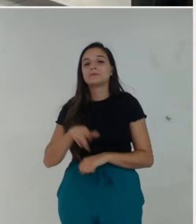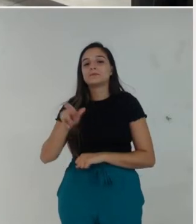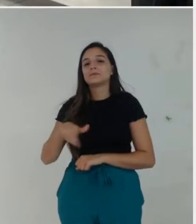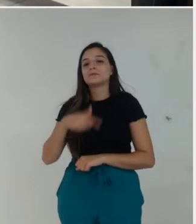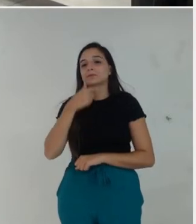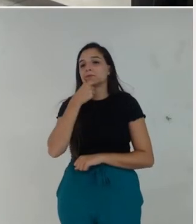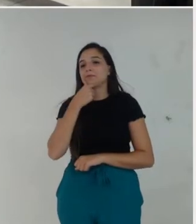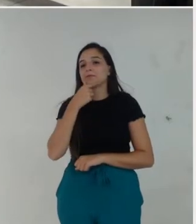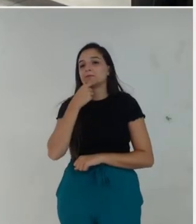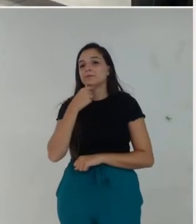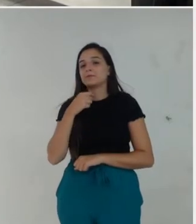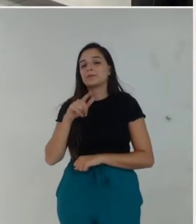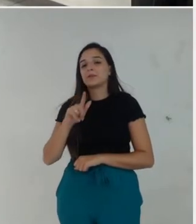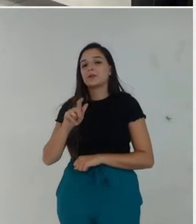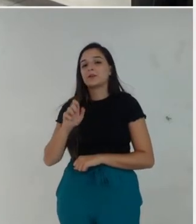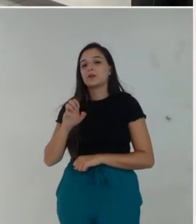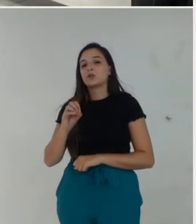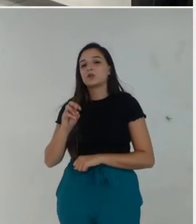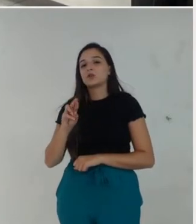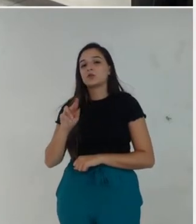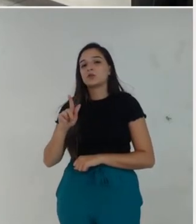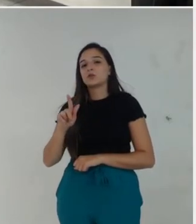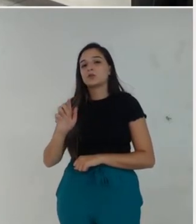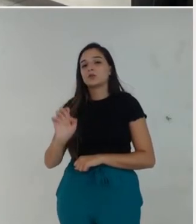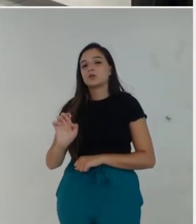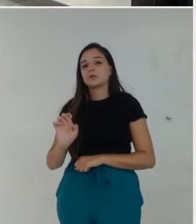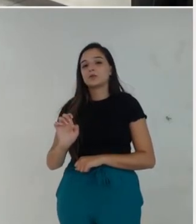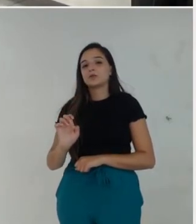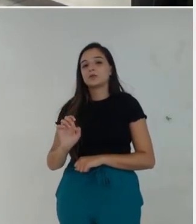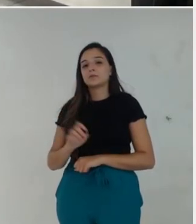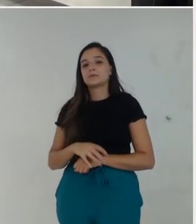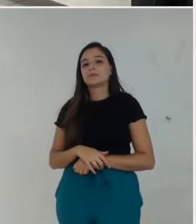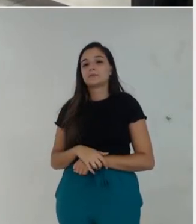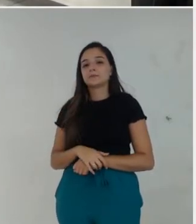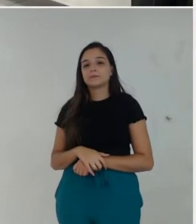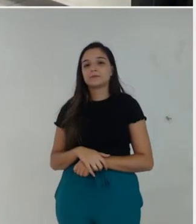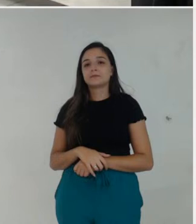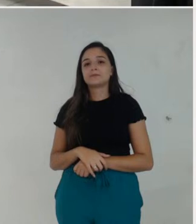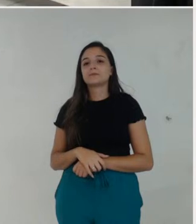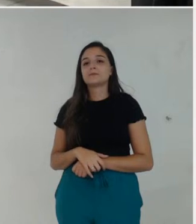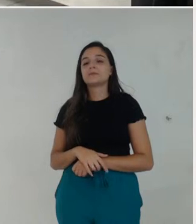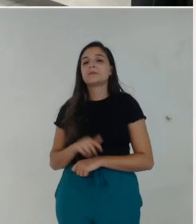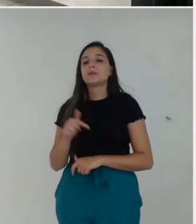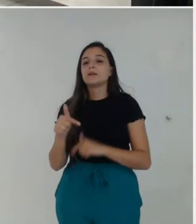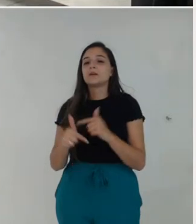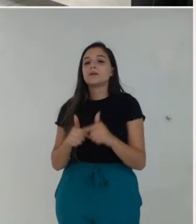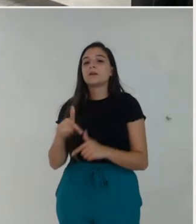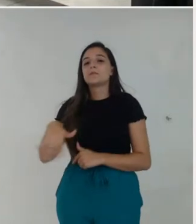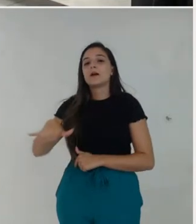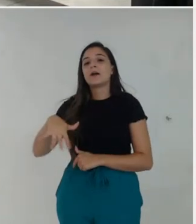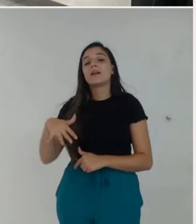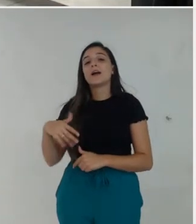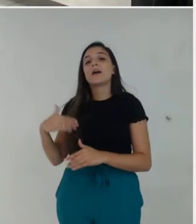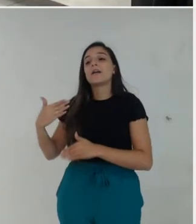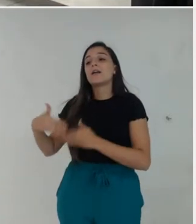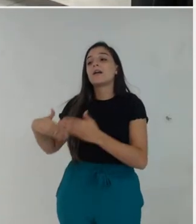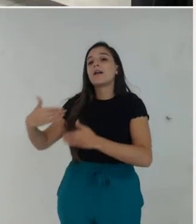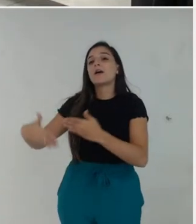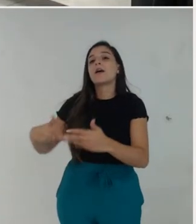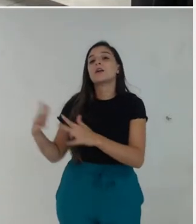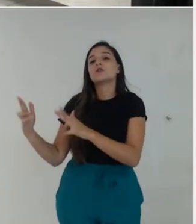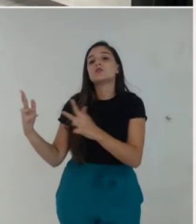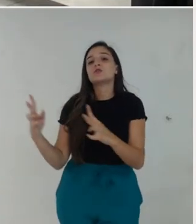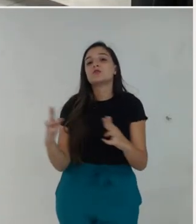historiador Georges Chartier, né, historiador que trabalha, né, com livro, história do livro, e ele diz o